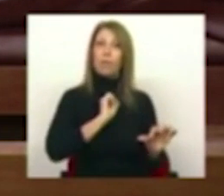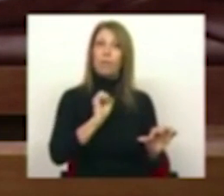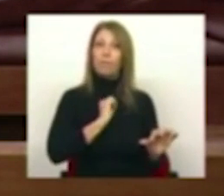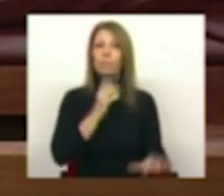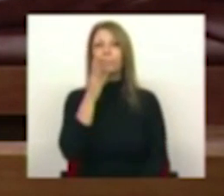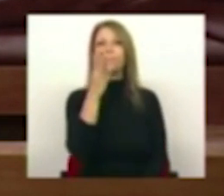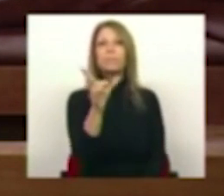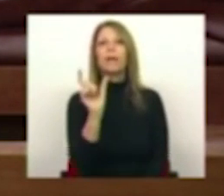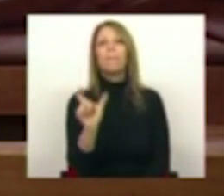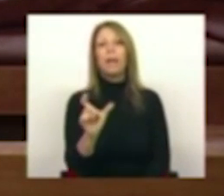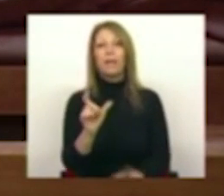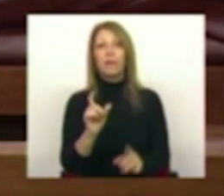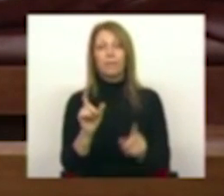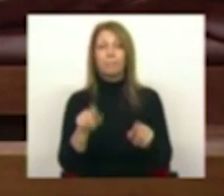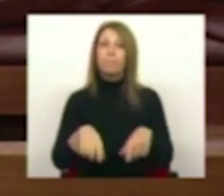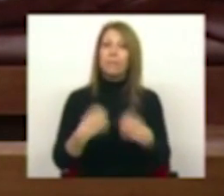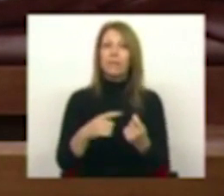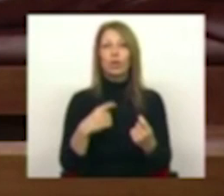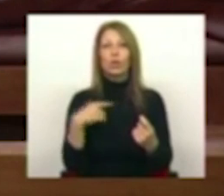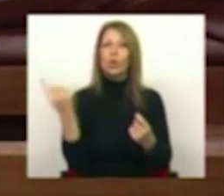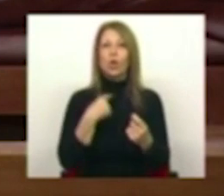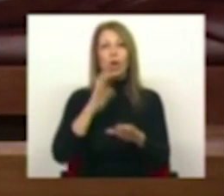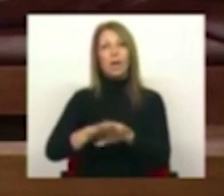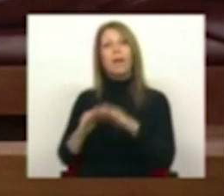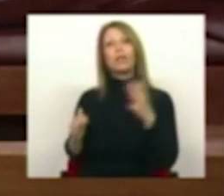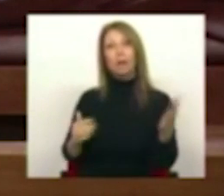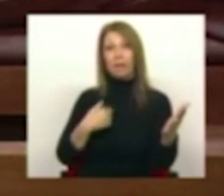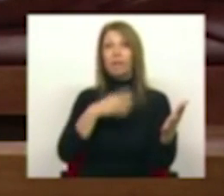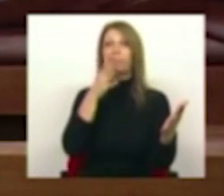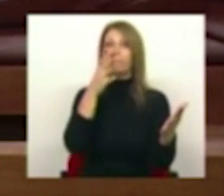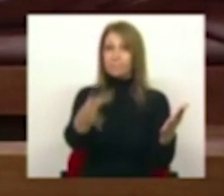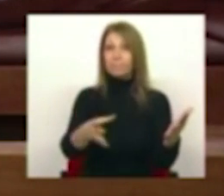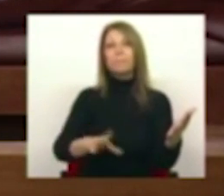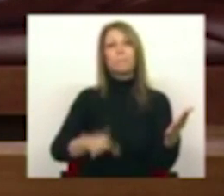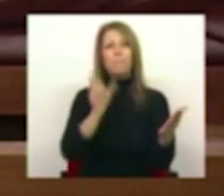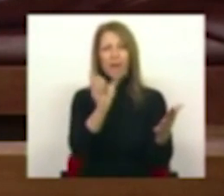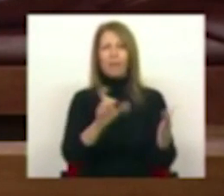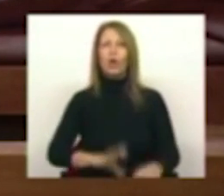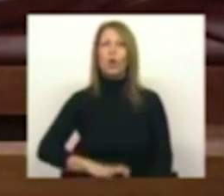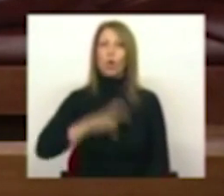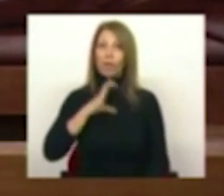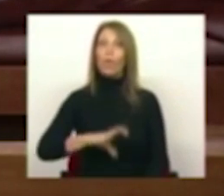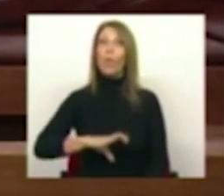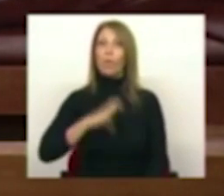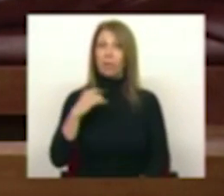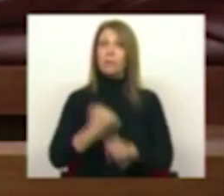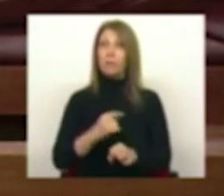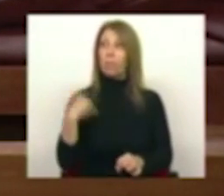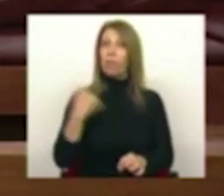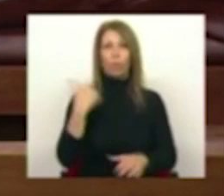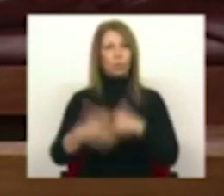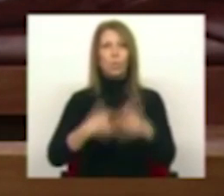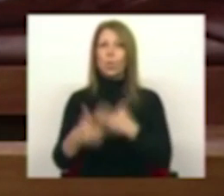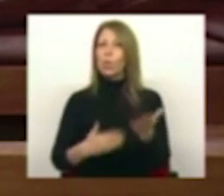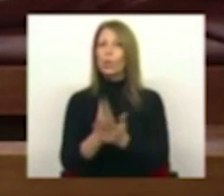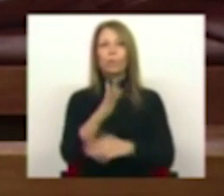aos partidos à nossa esquerda, deixando uma palavra de confiança. Confiança no trabalho que vamos continuar a desenvolver